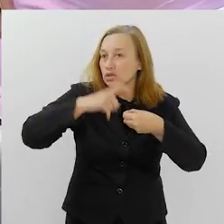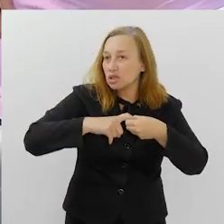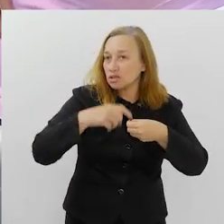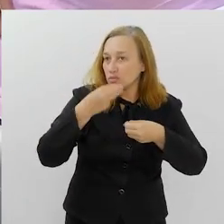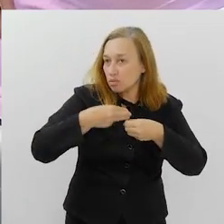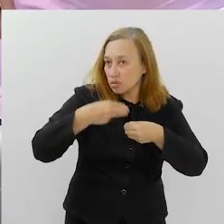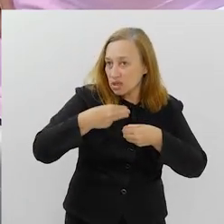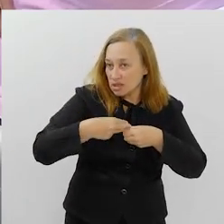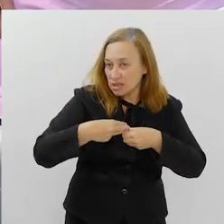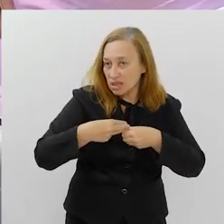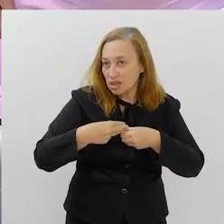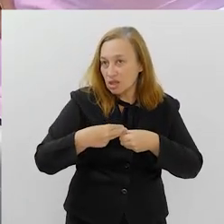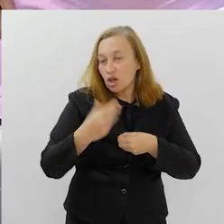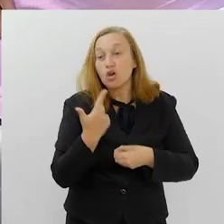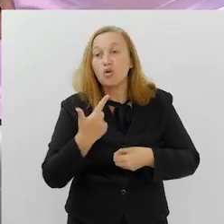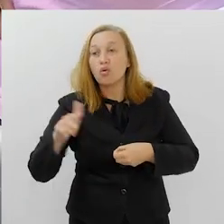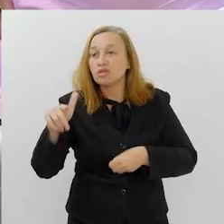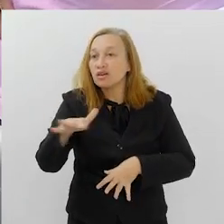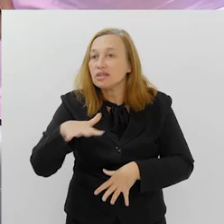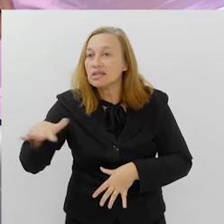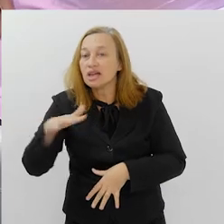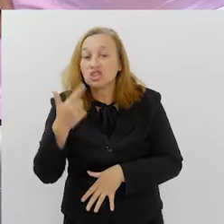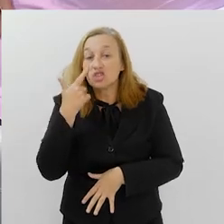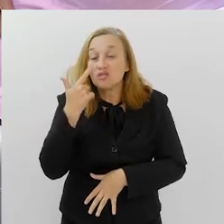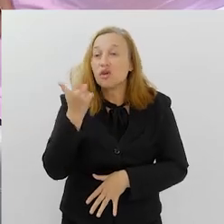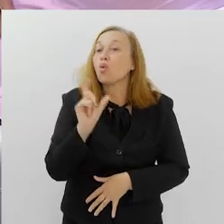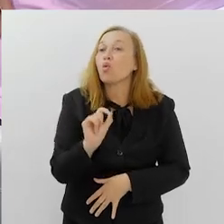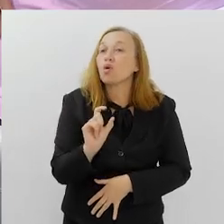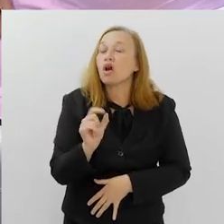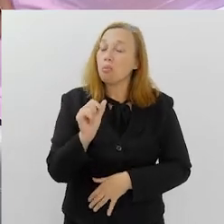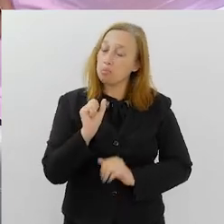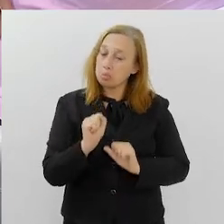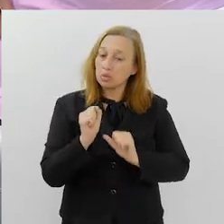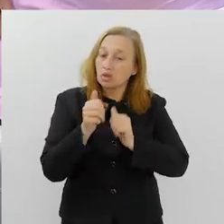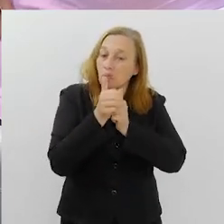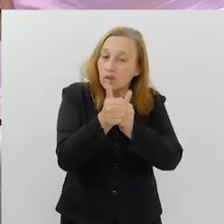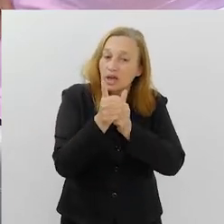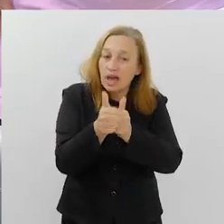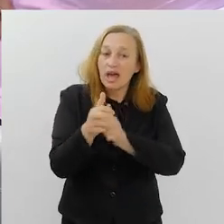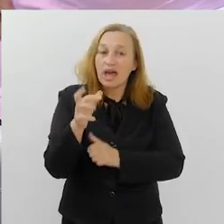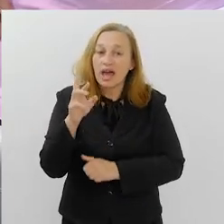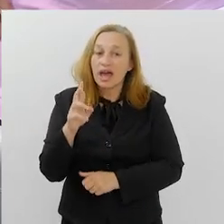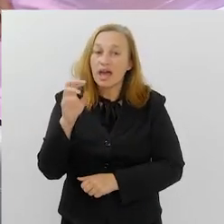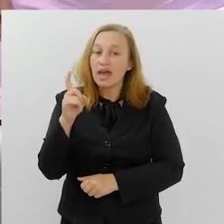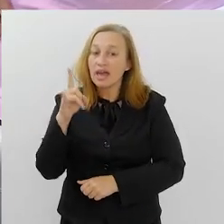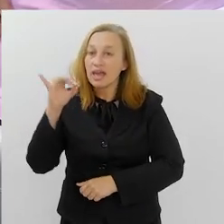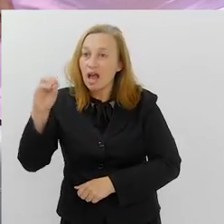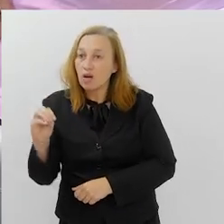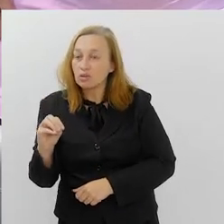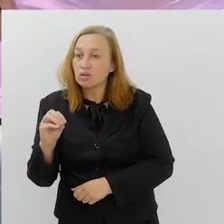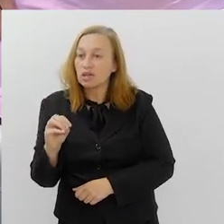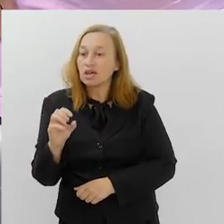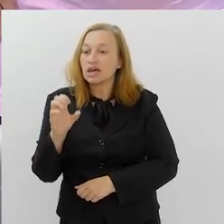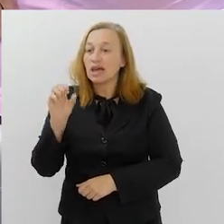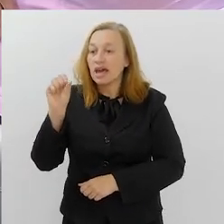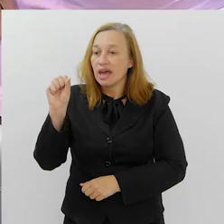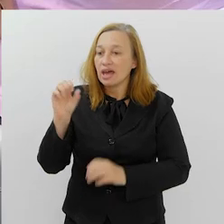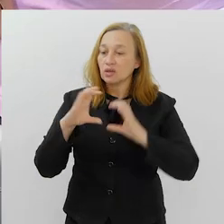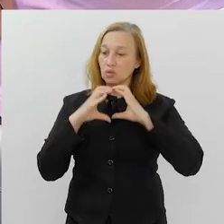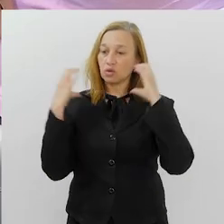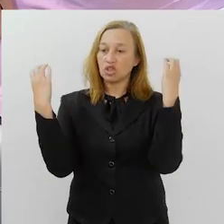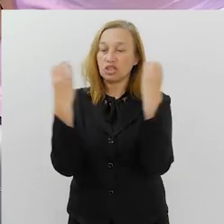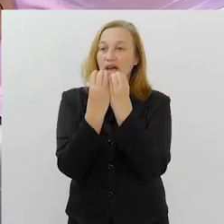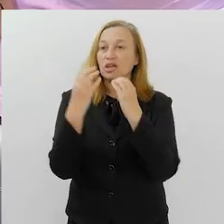também para o município através... Sim. De outros setores. A gente vê, eu pude acompanhar, Reinaldo, em alguns jogos lá no estádio do Cordeirinho, que